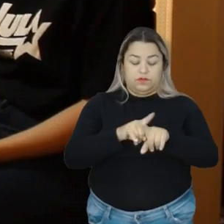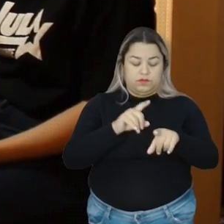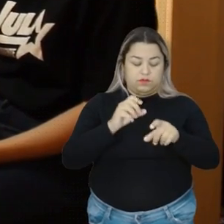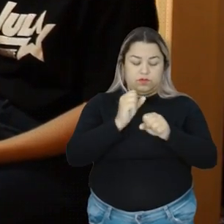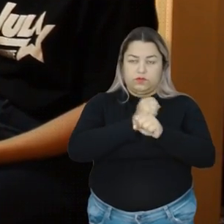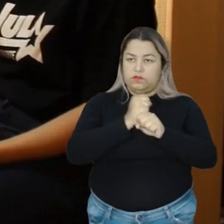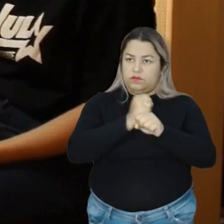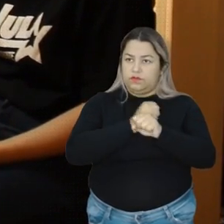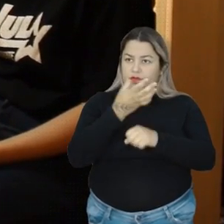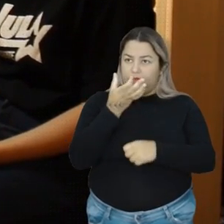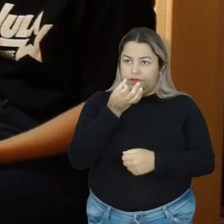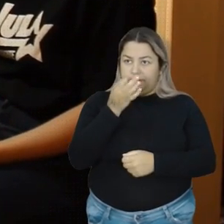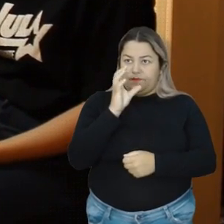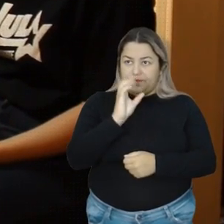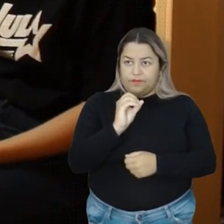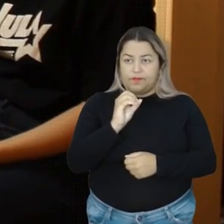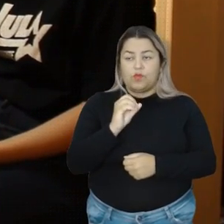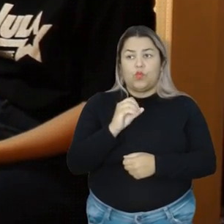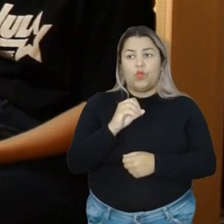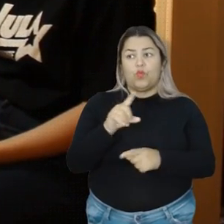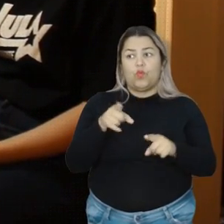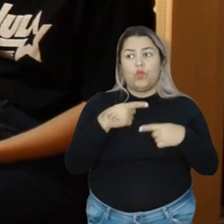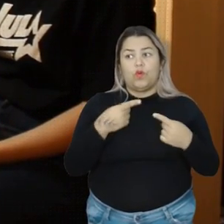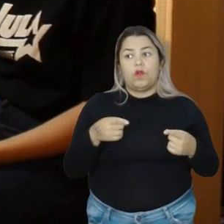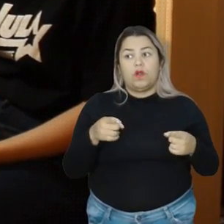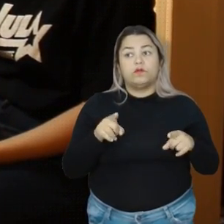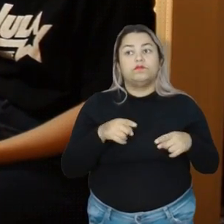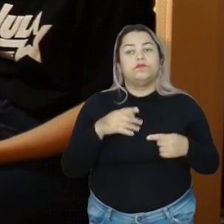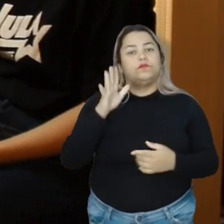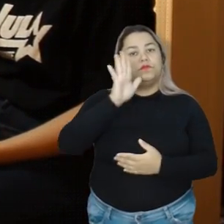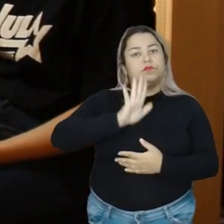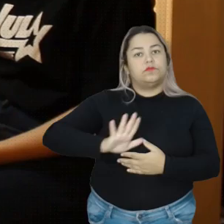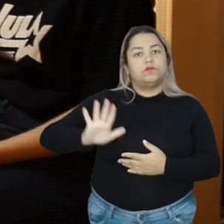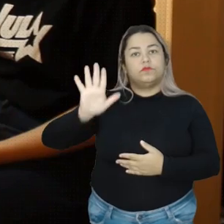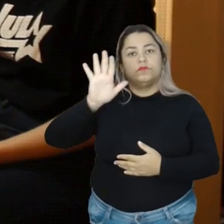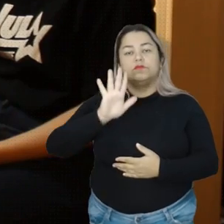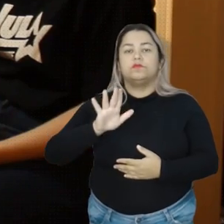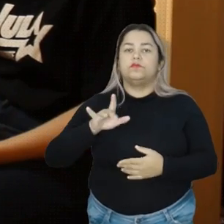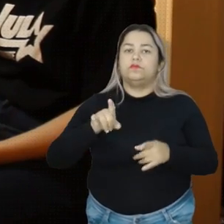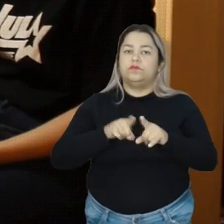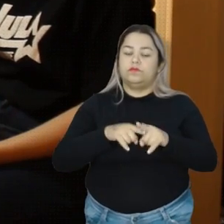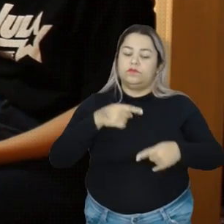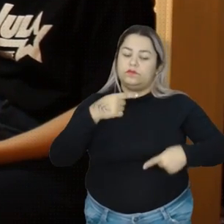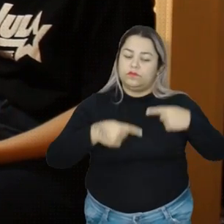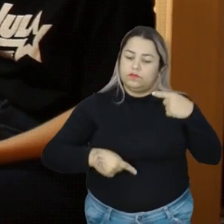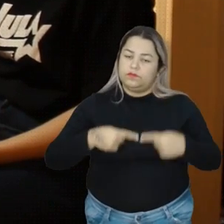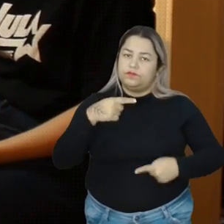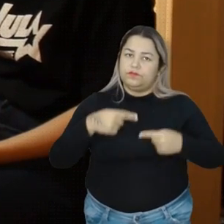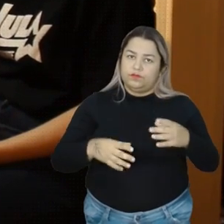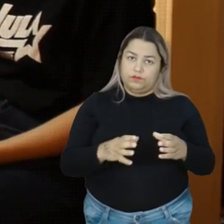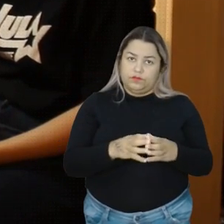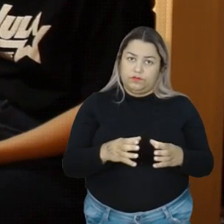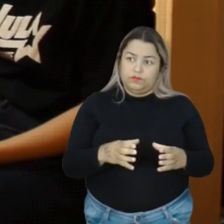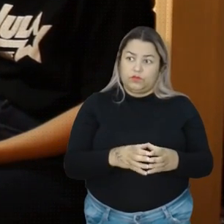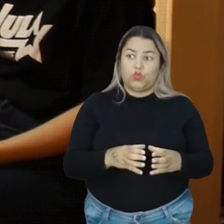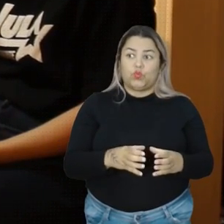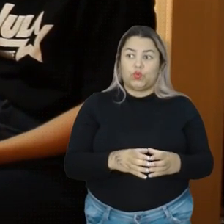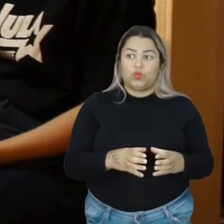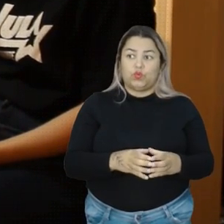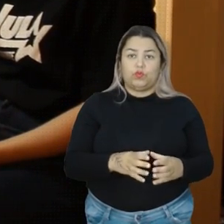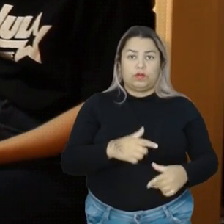de 70 também, a nível nacional, tem a discussão sobre um partido político da classe trabalhadora, os